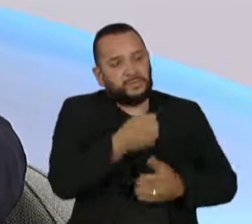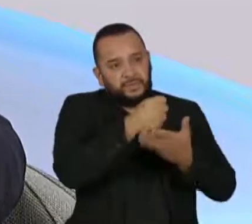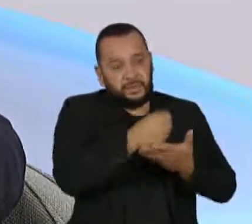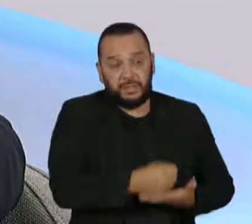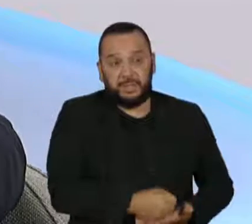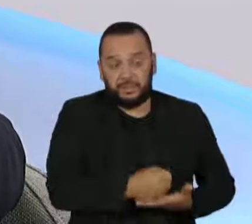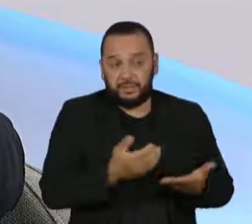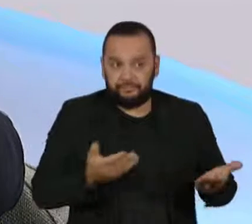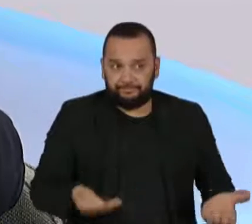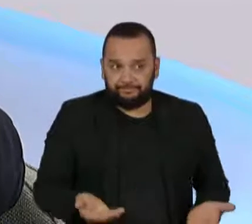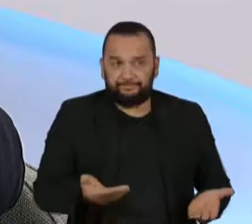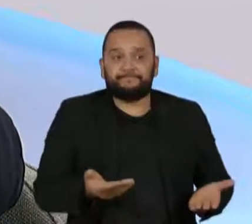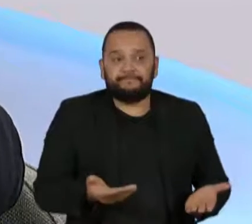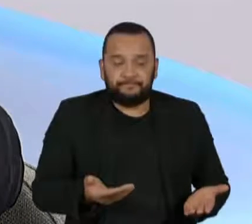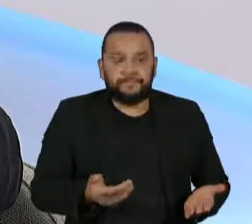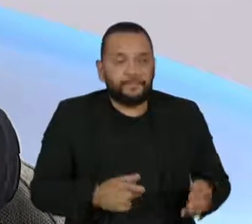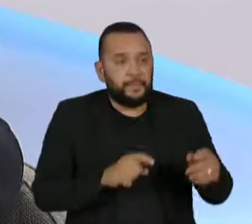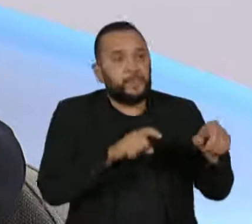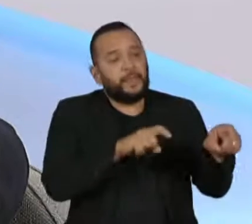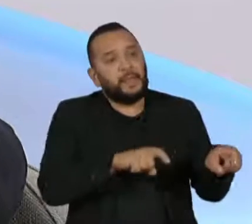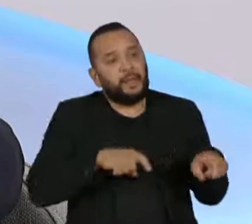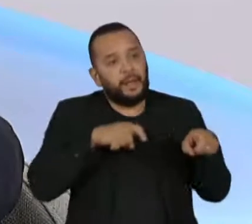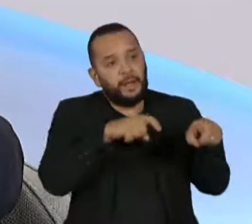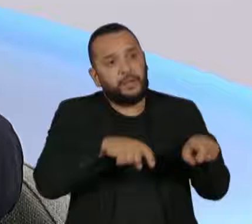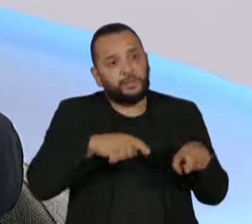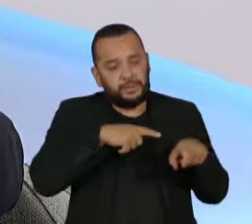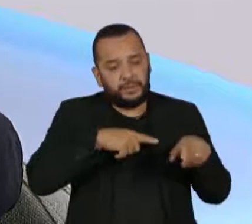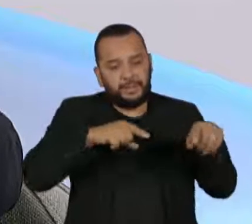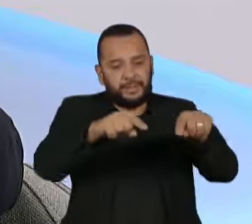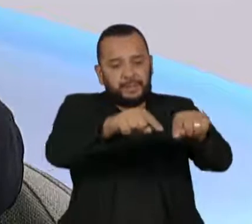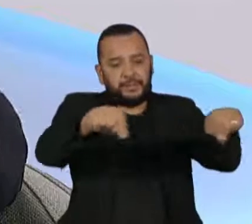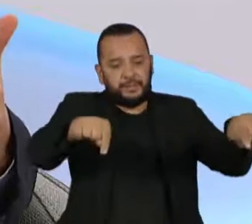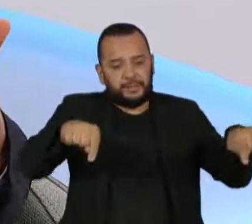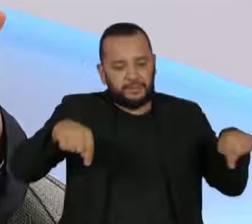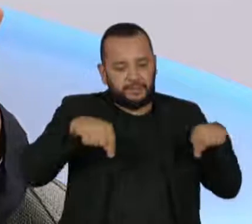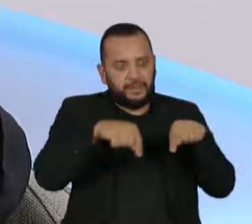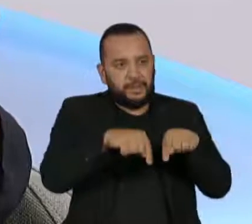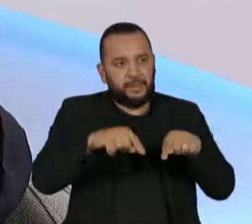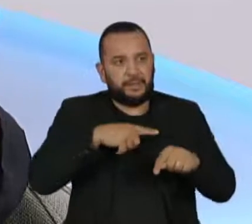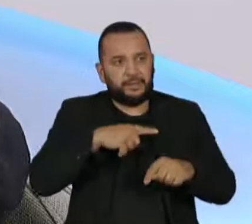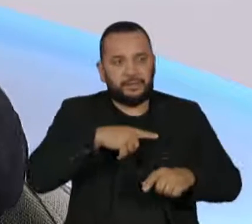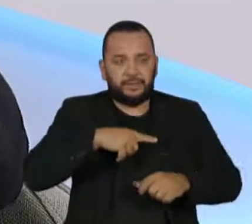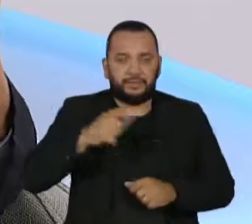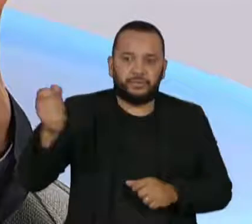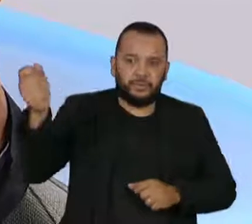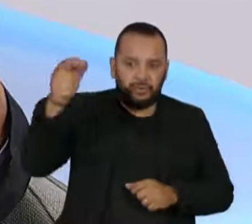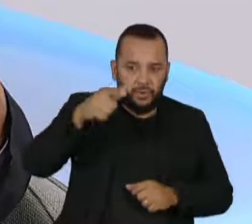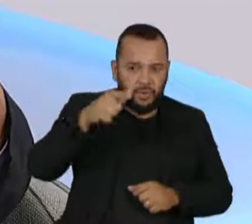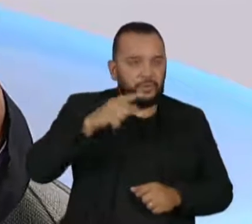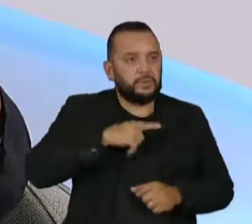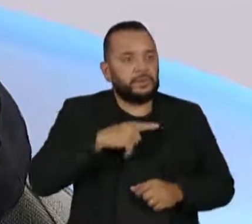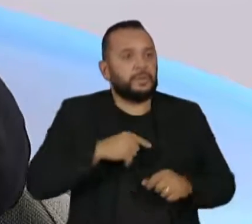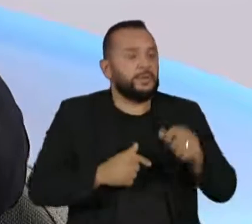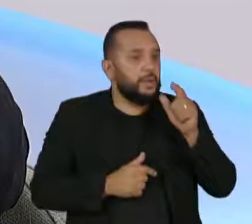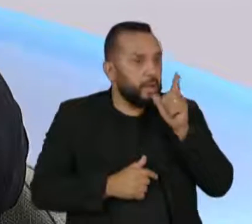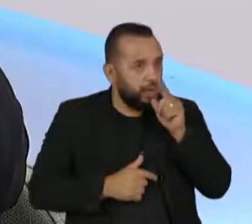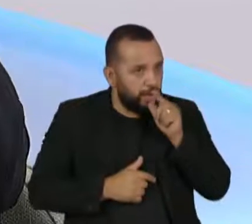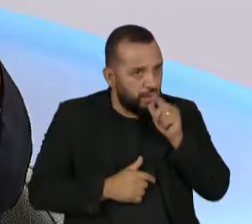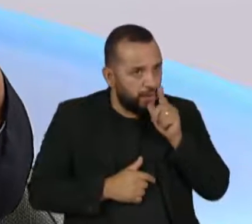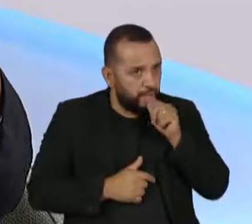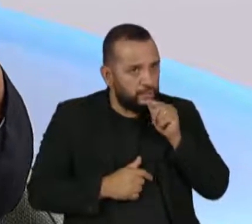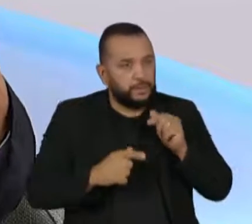O agro tem terra, tem sol, tem água,